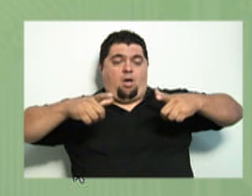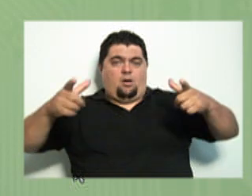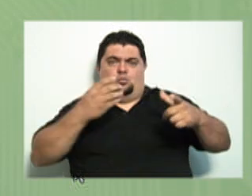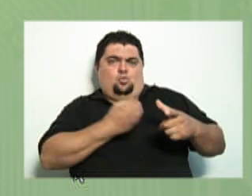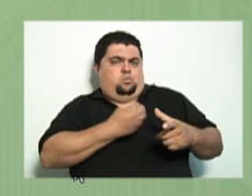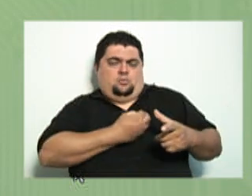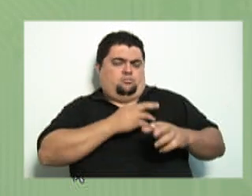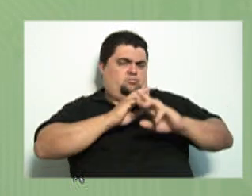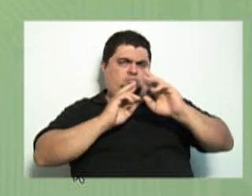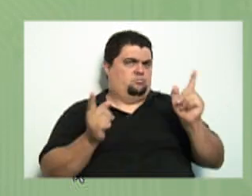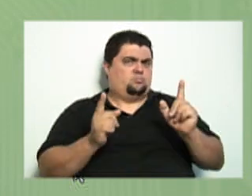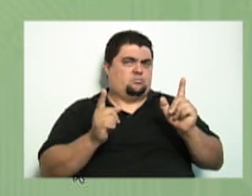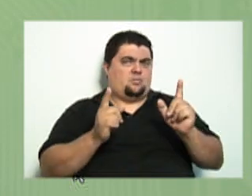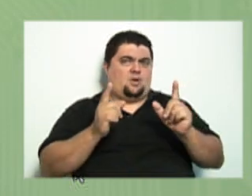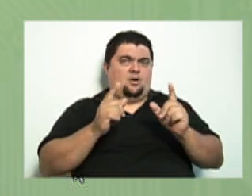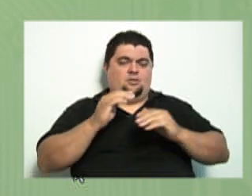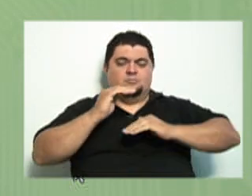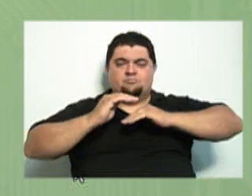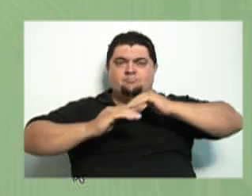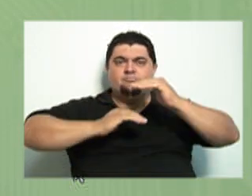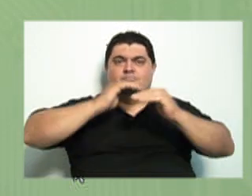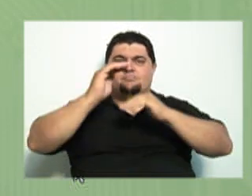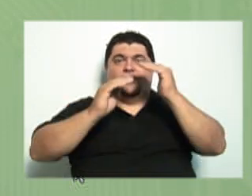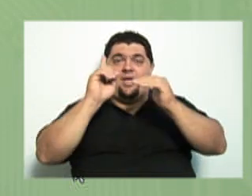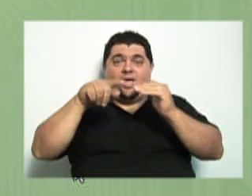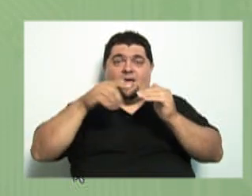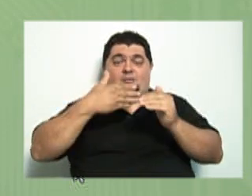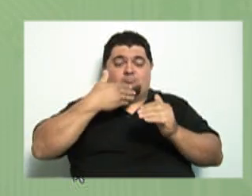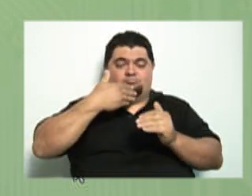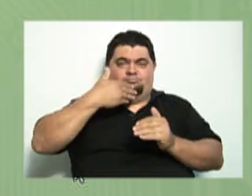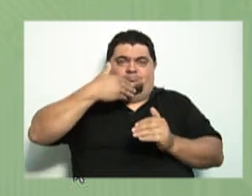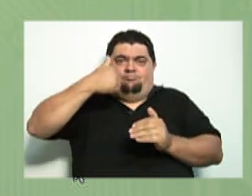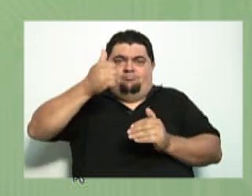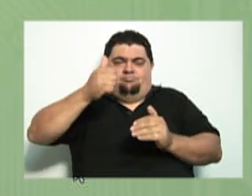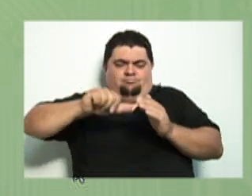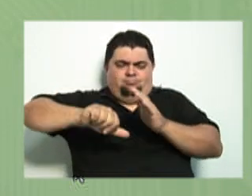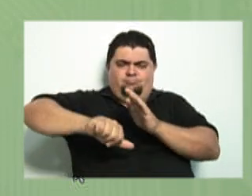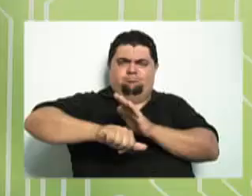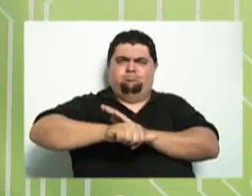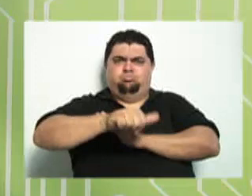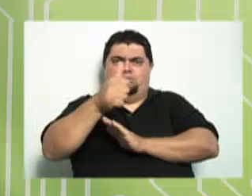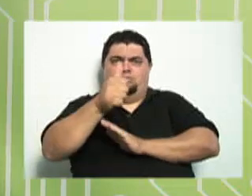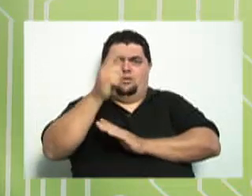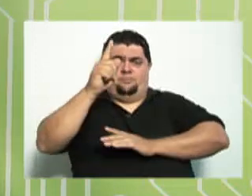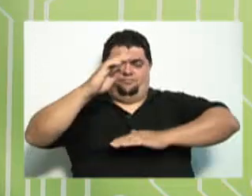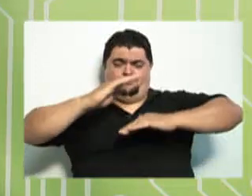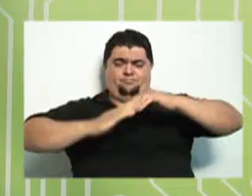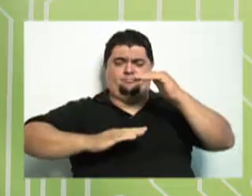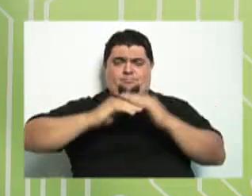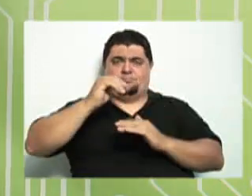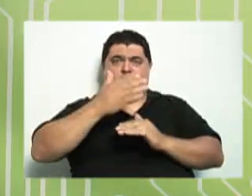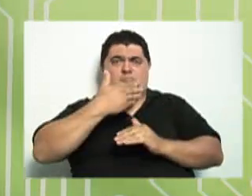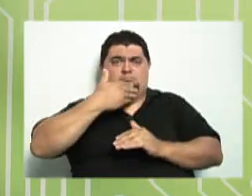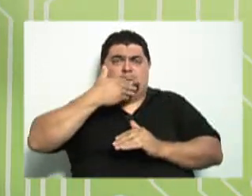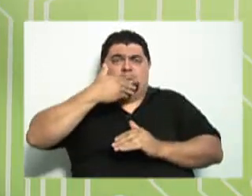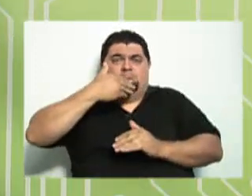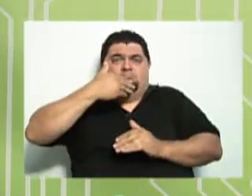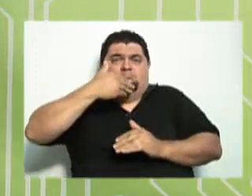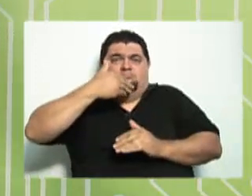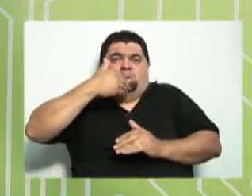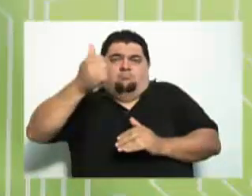número. O desenvolvimento está ligado a questões de qualidade, ele está ligado a competências, melhoramento das qualidades